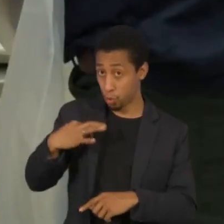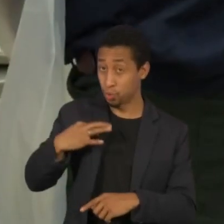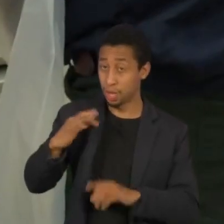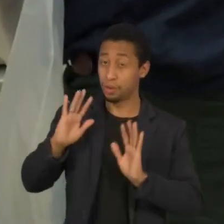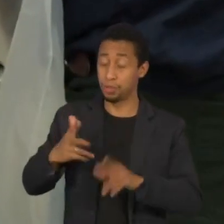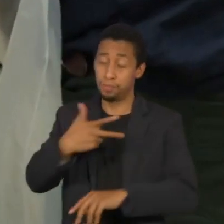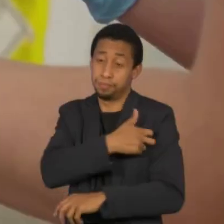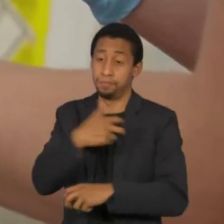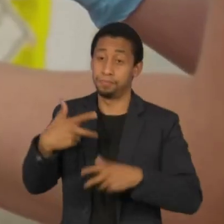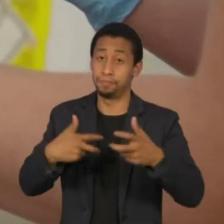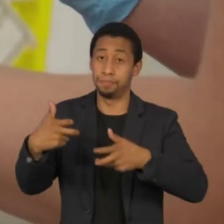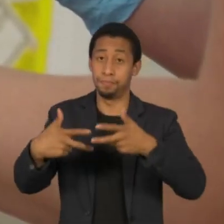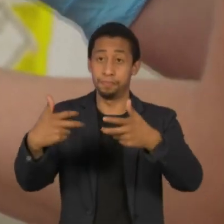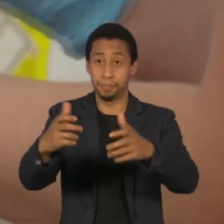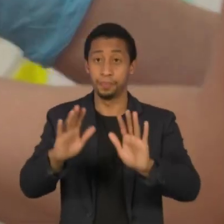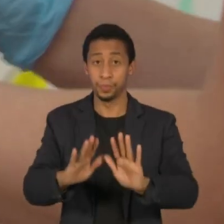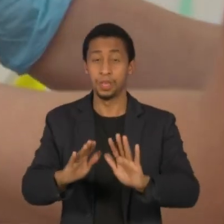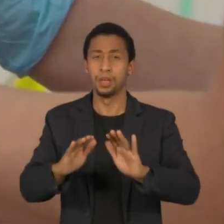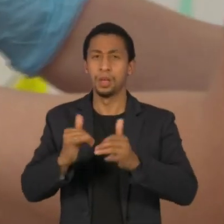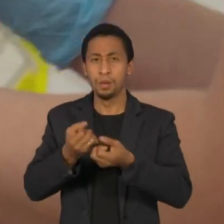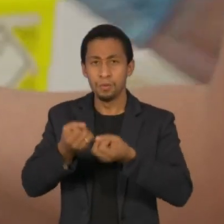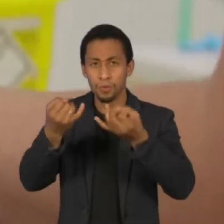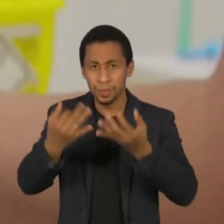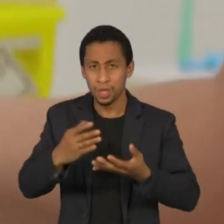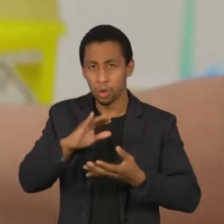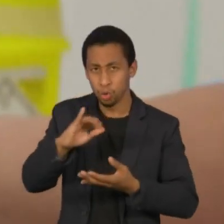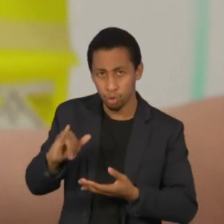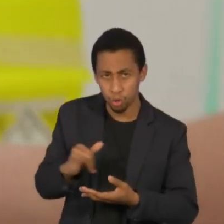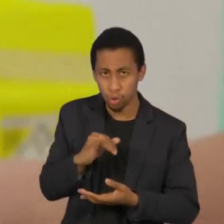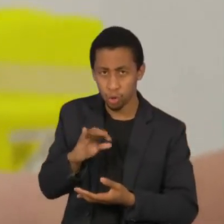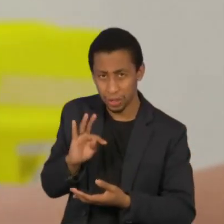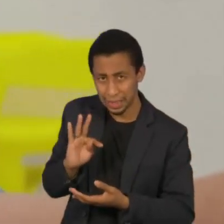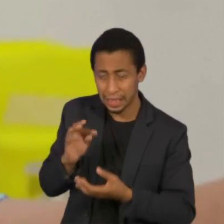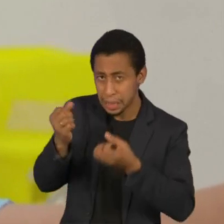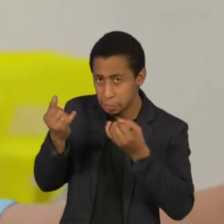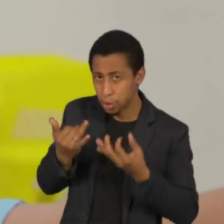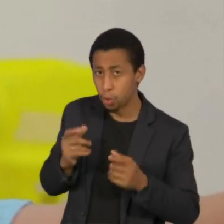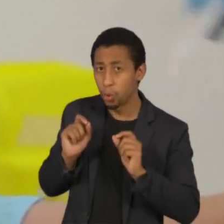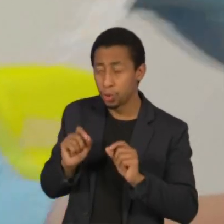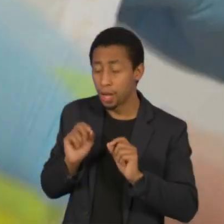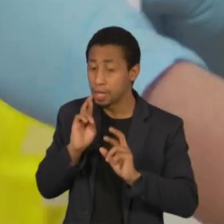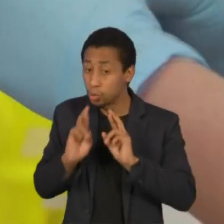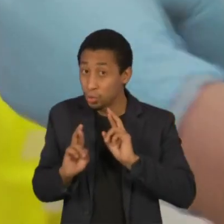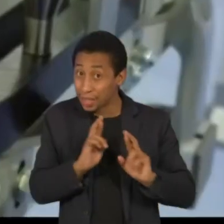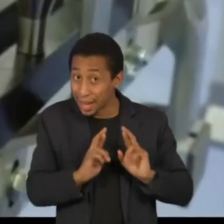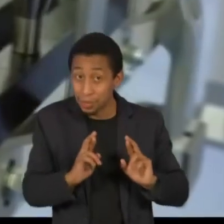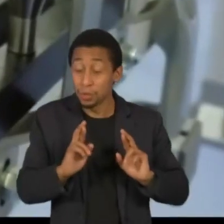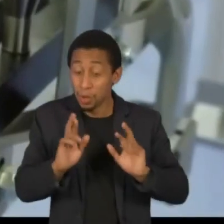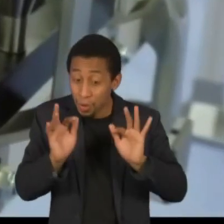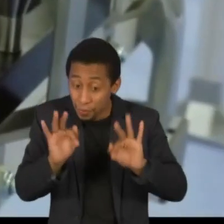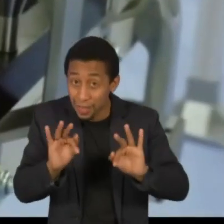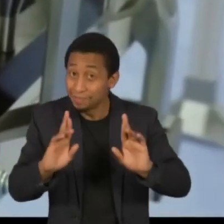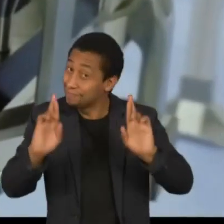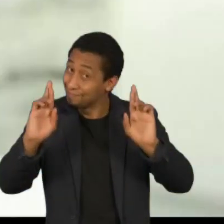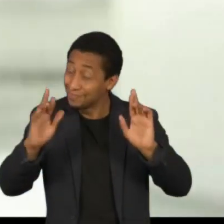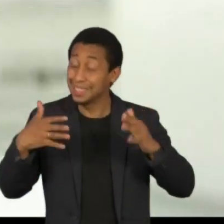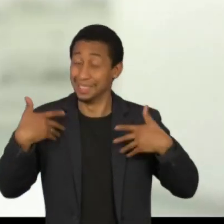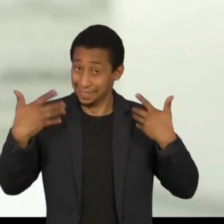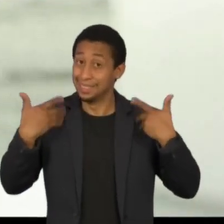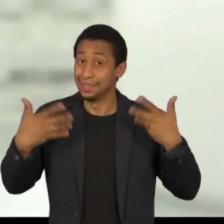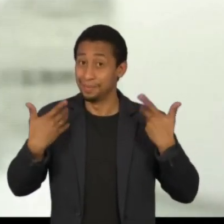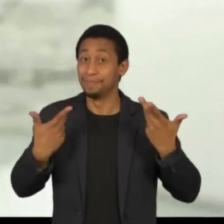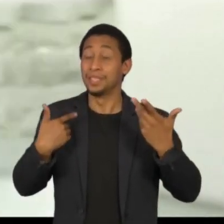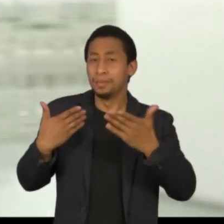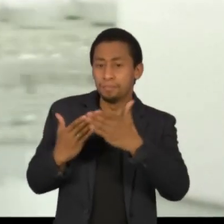a vacina. Fontes ouvidas pelo Jornal da Tarde disseram que os resultados preliminares são animadores. A terceira vacina com